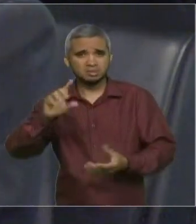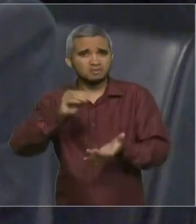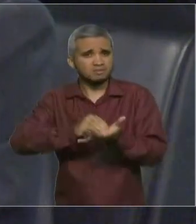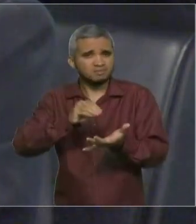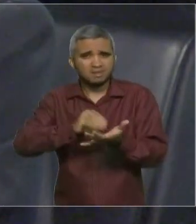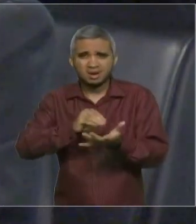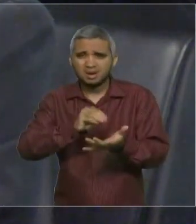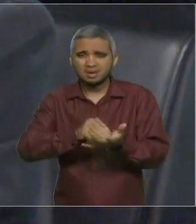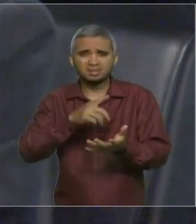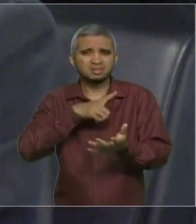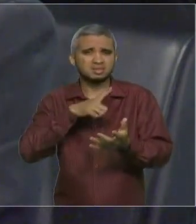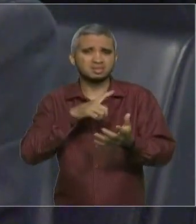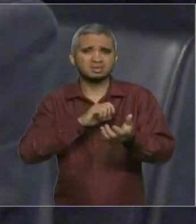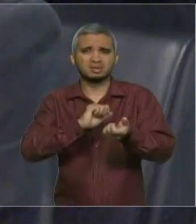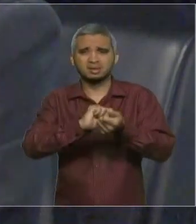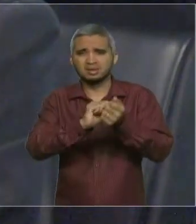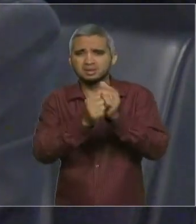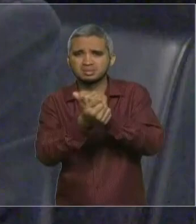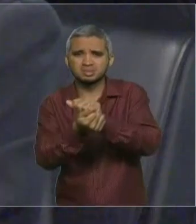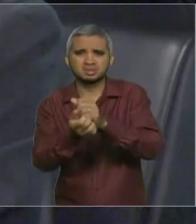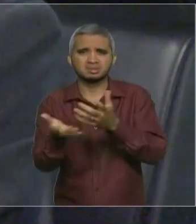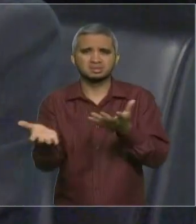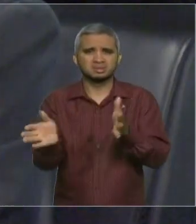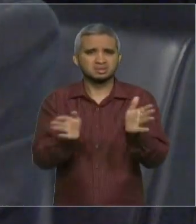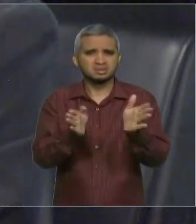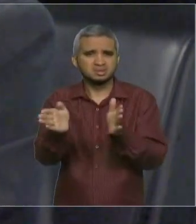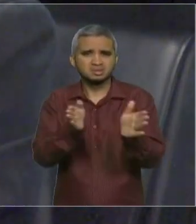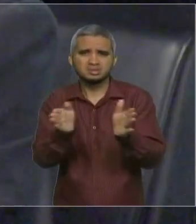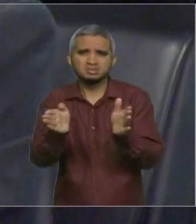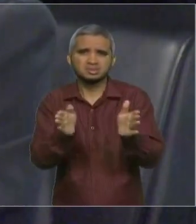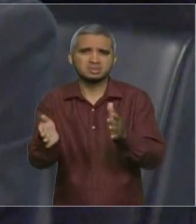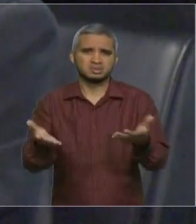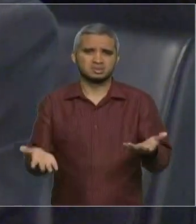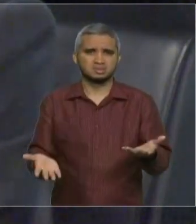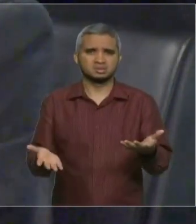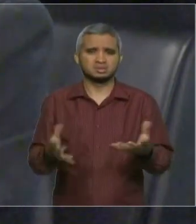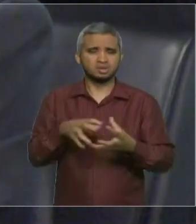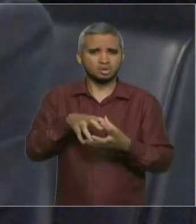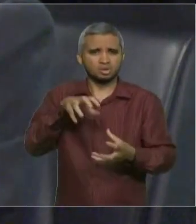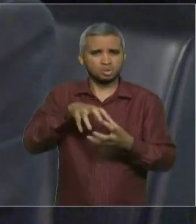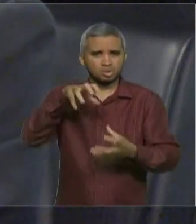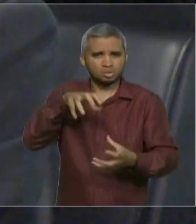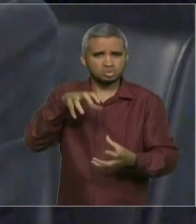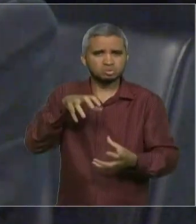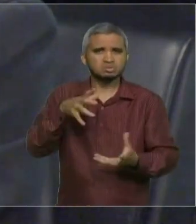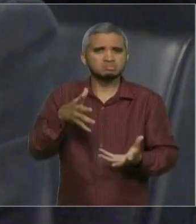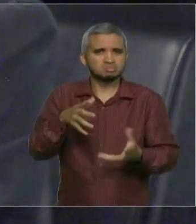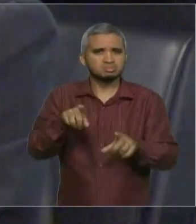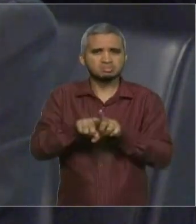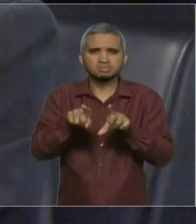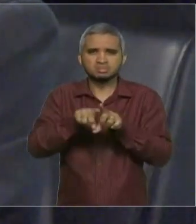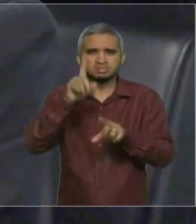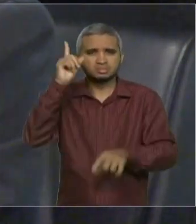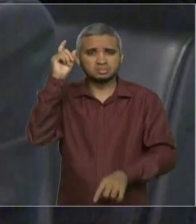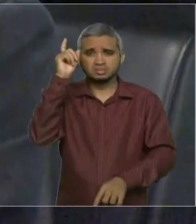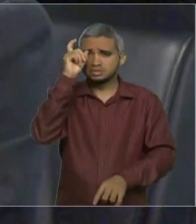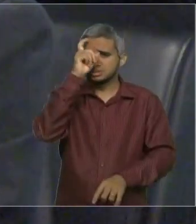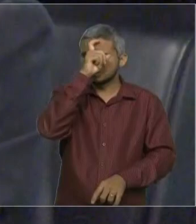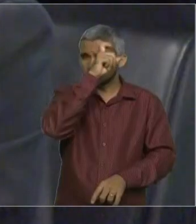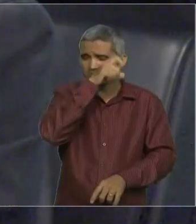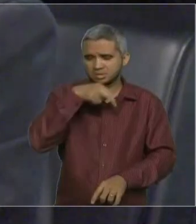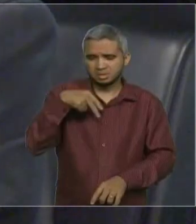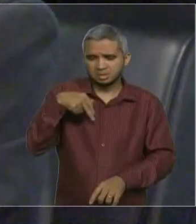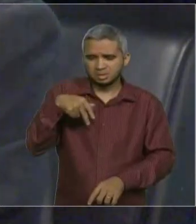até numa calçada. Um idoso não precisa nem ser deficiente, basta ser idoso. Basta ter propensão maior a